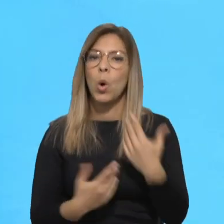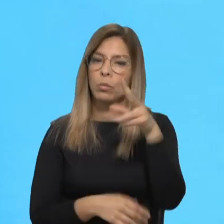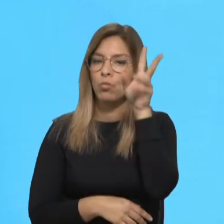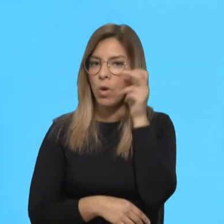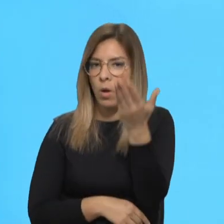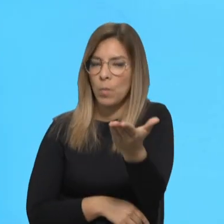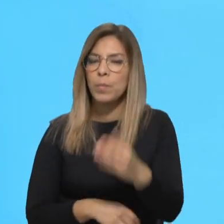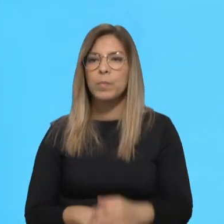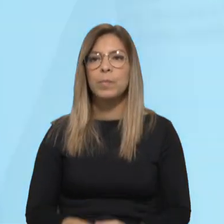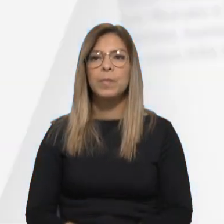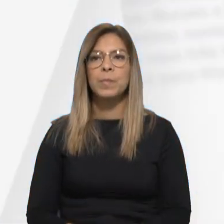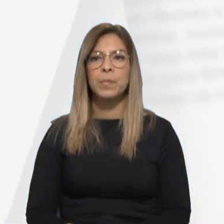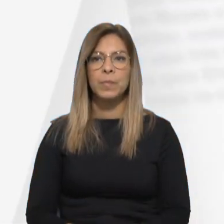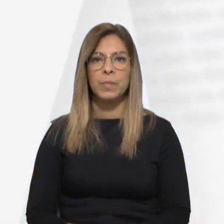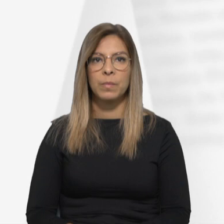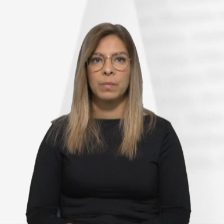também de seguida.